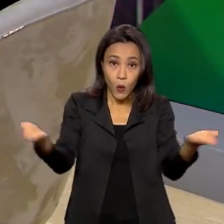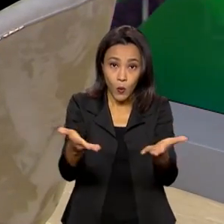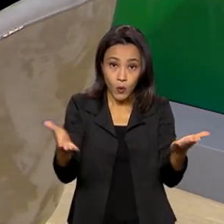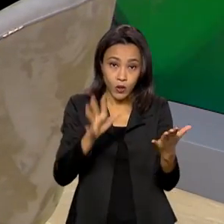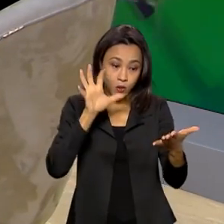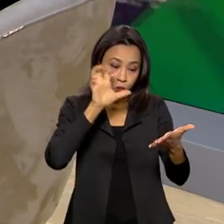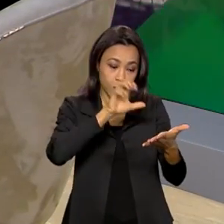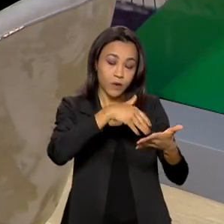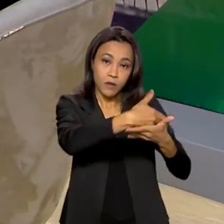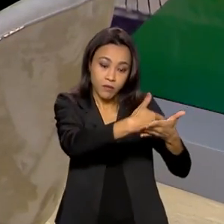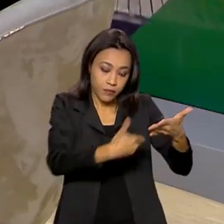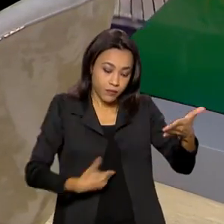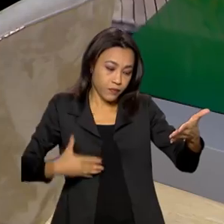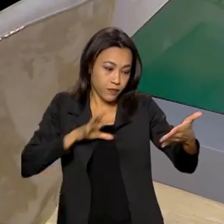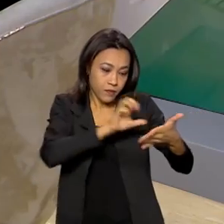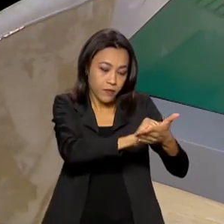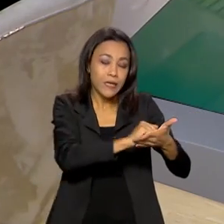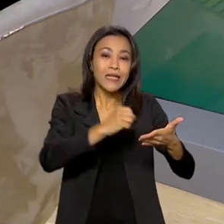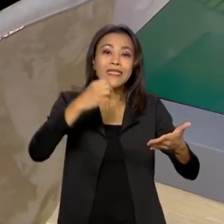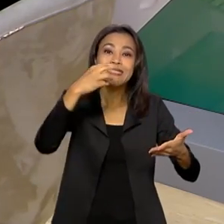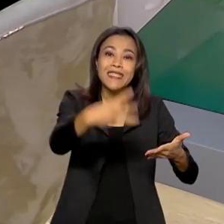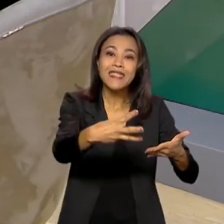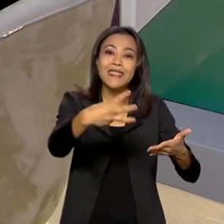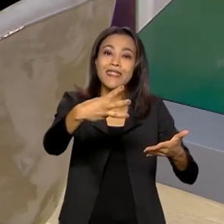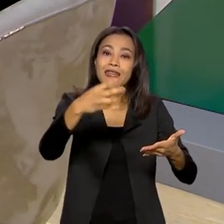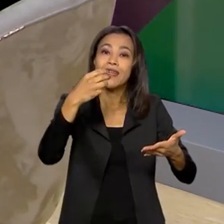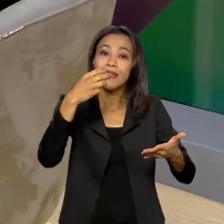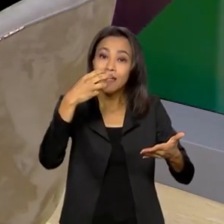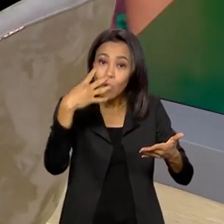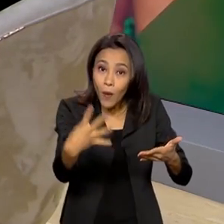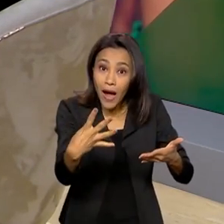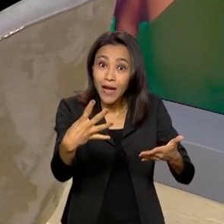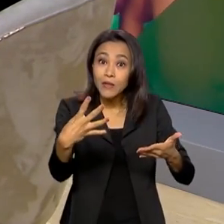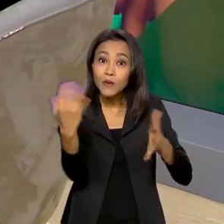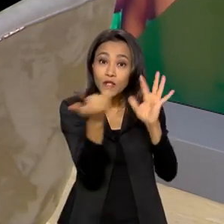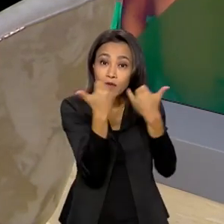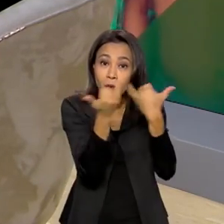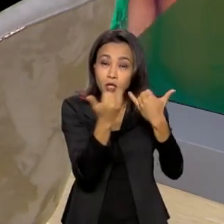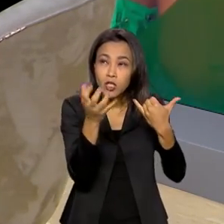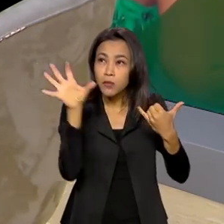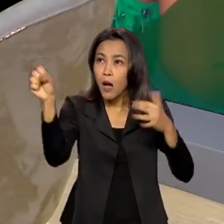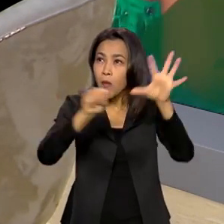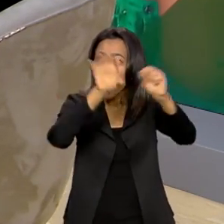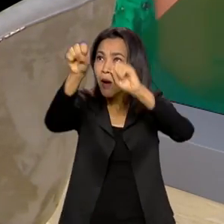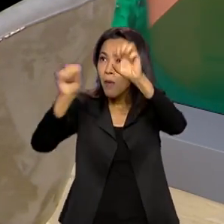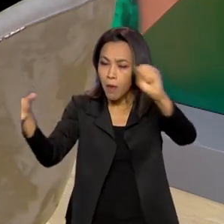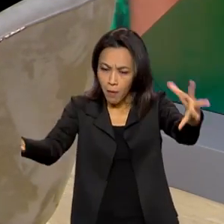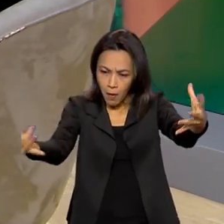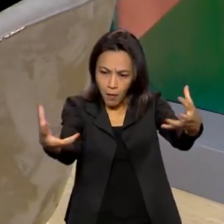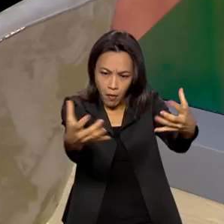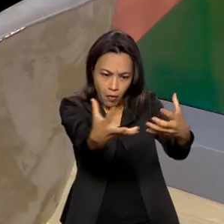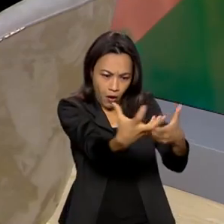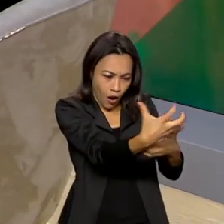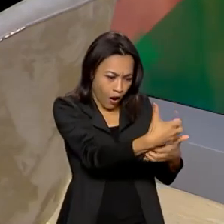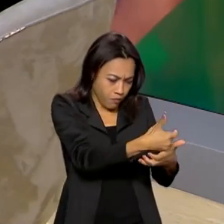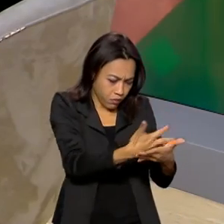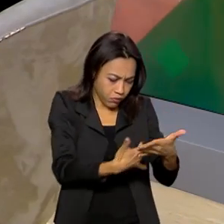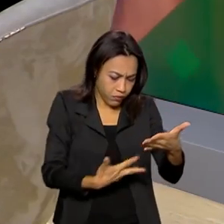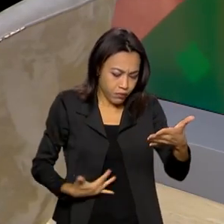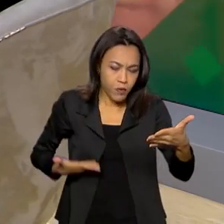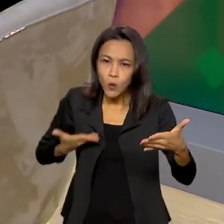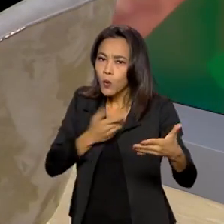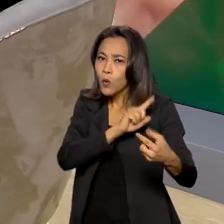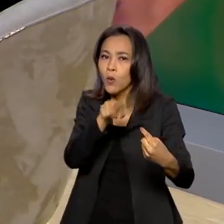contamos com 34 fontes de dados diversas que fazem os batimentos pra gente para trazer essa segurança essa